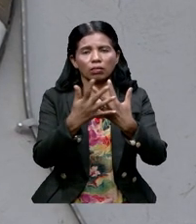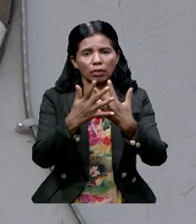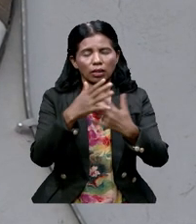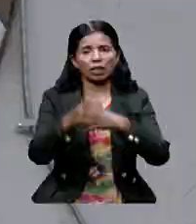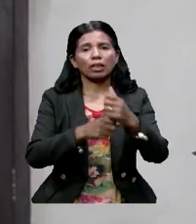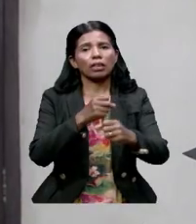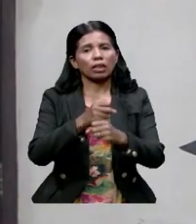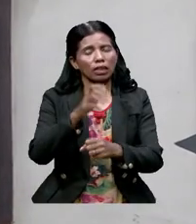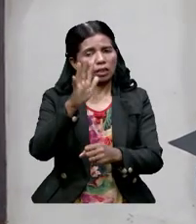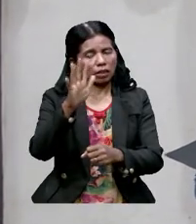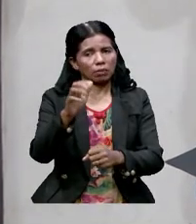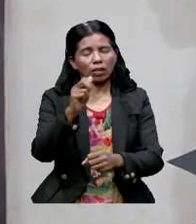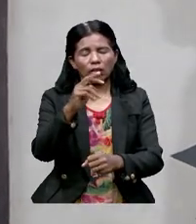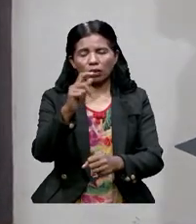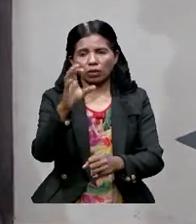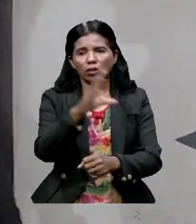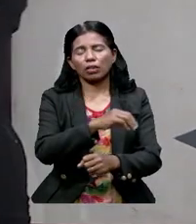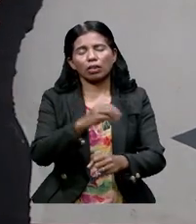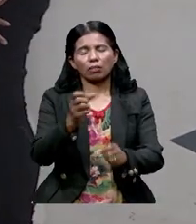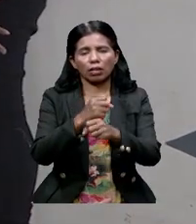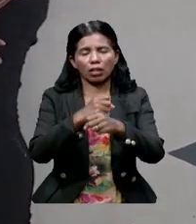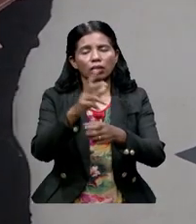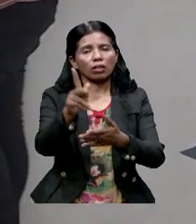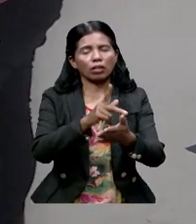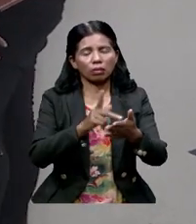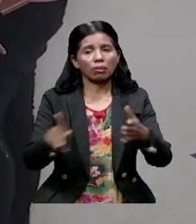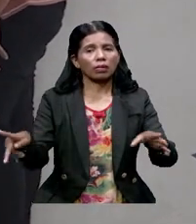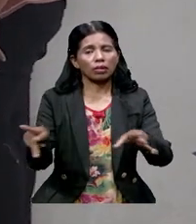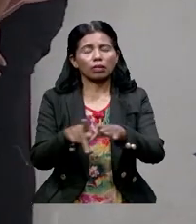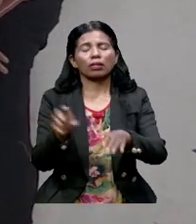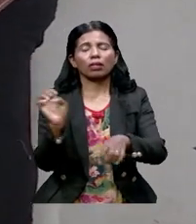da Conceição, tamba arguido comete crime participação economia no